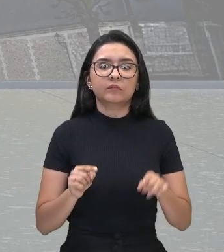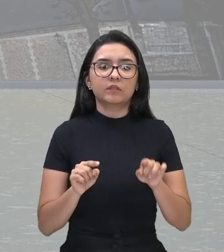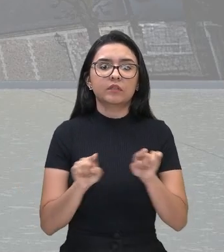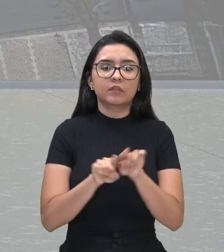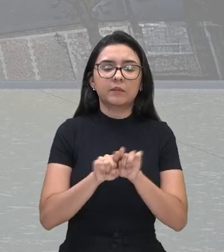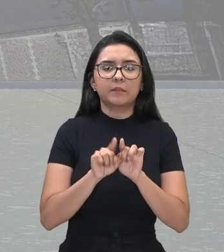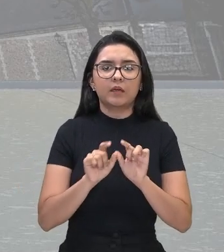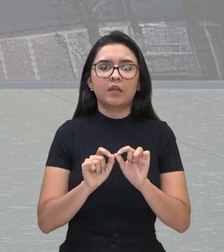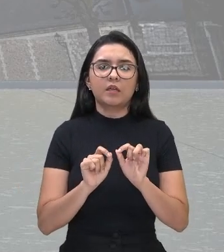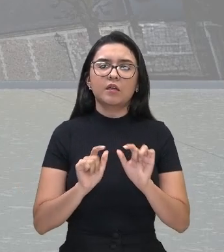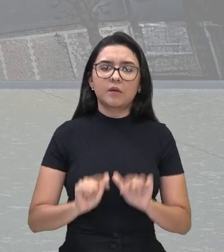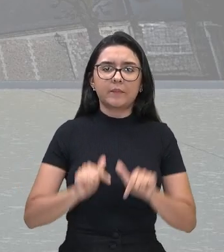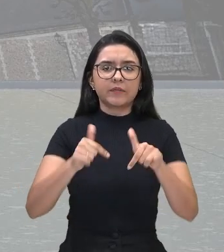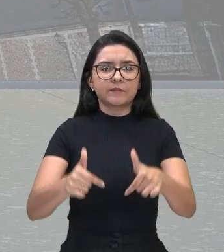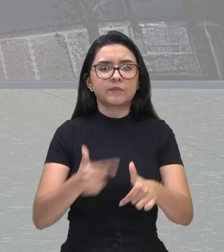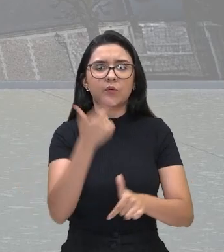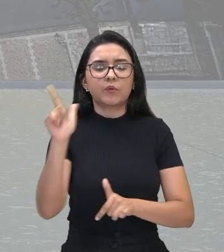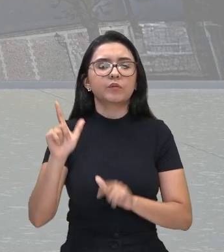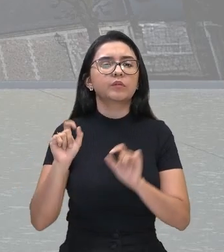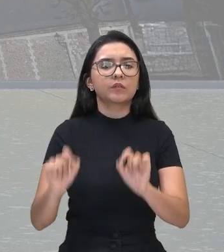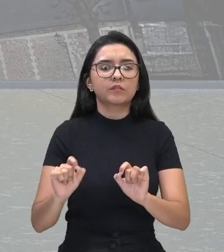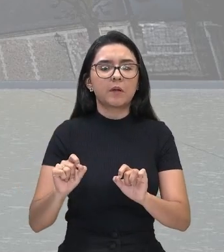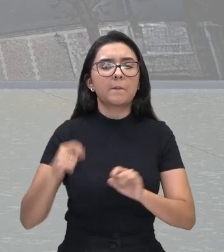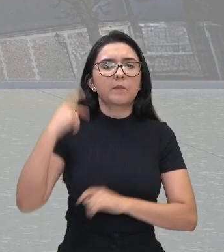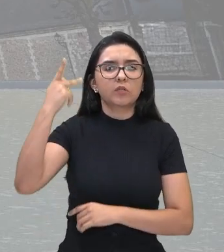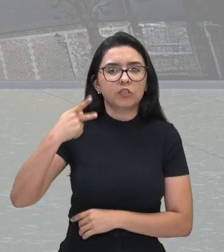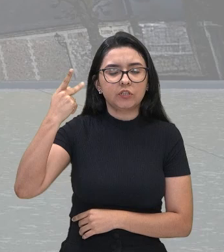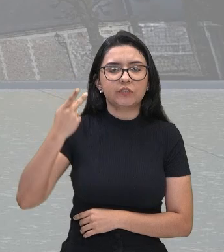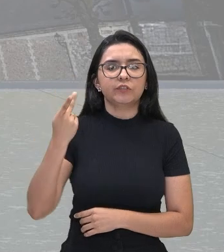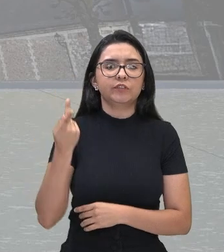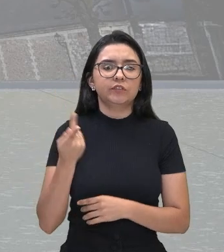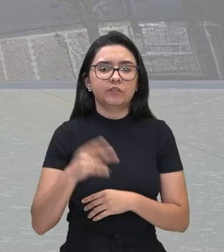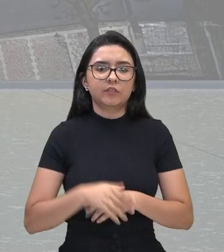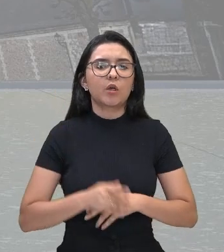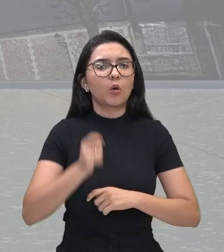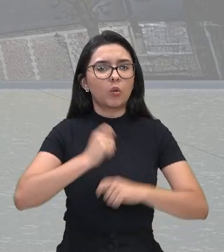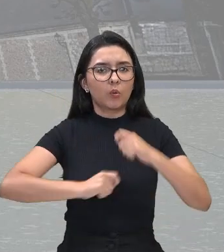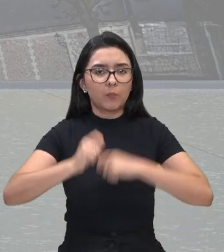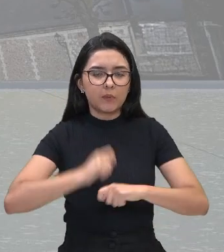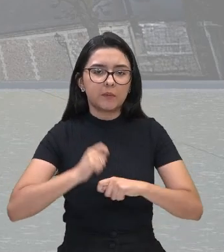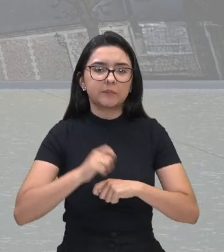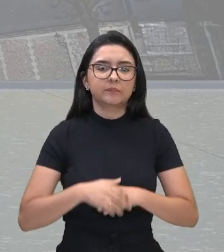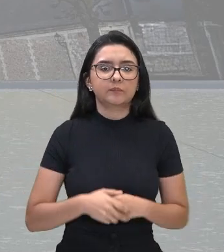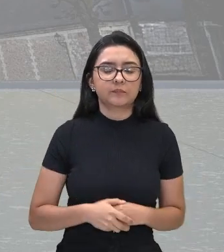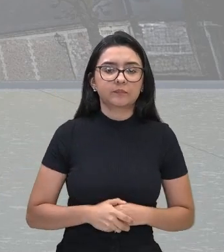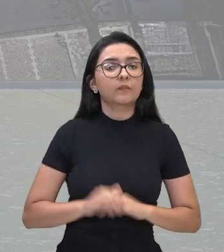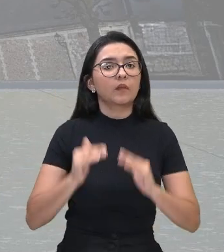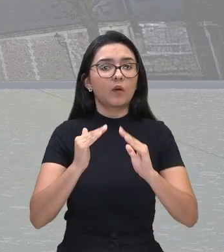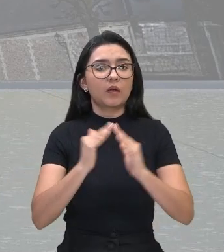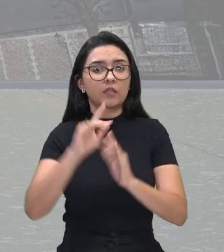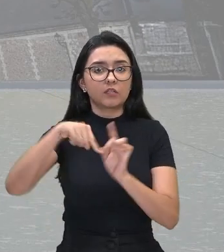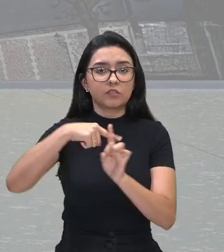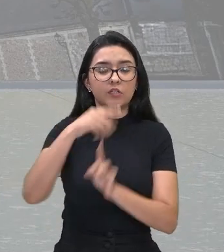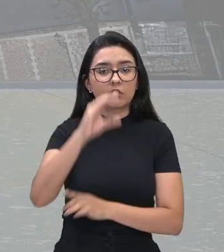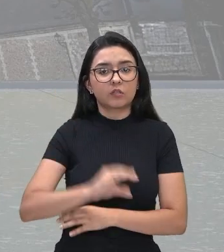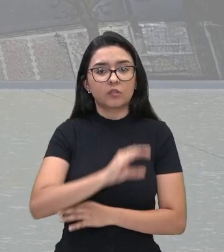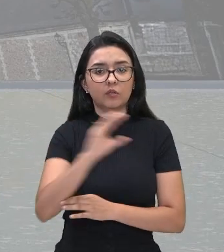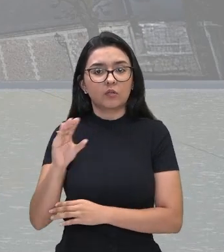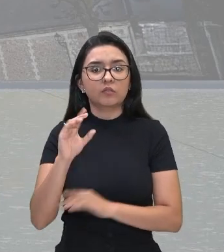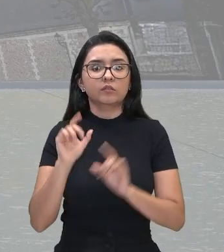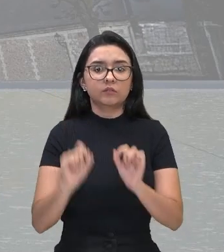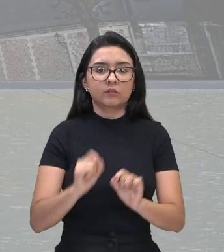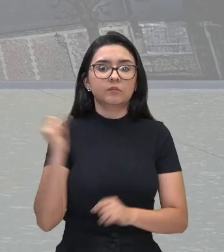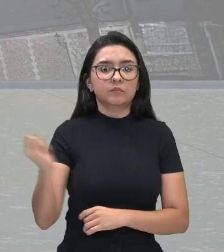manifestações artísticas, mas também na política, na economia. Então, a Igreja Católica ela tinha